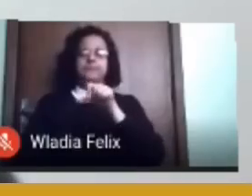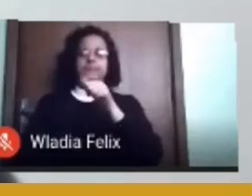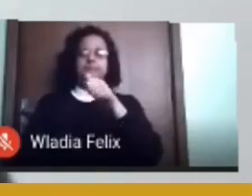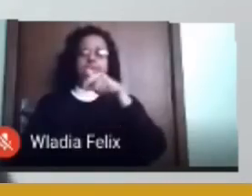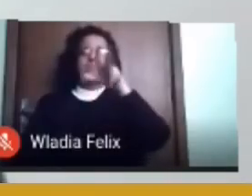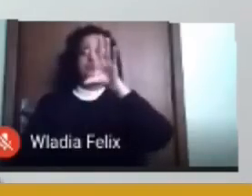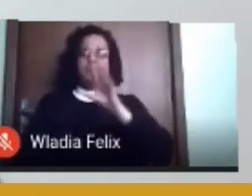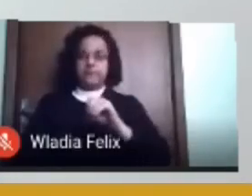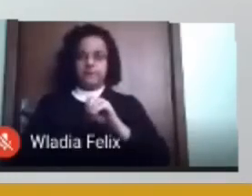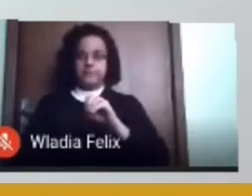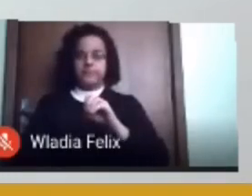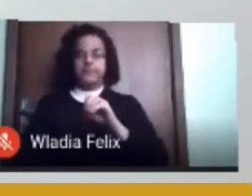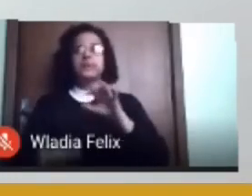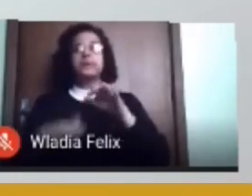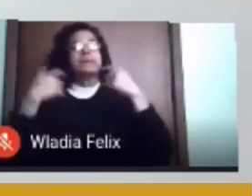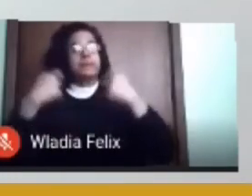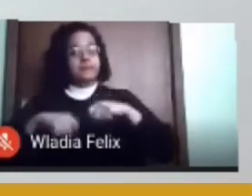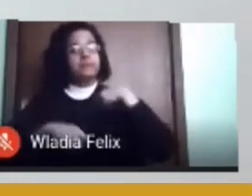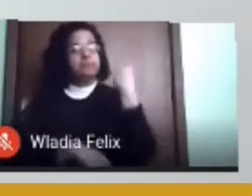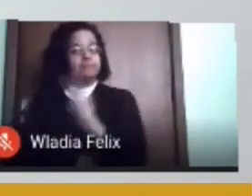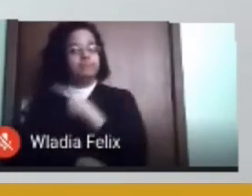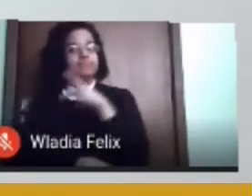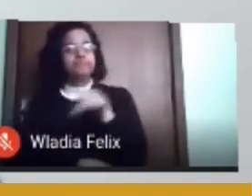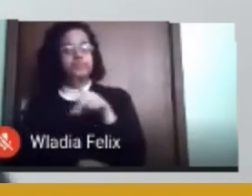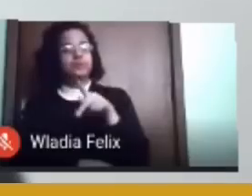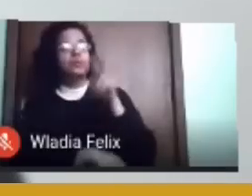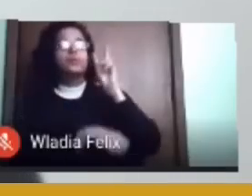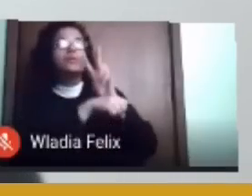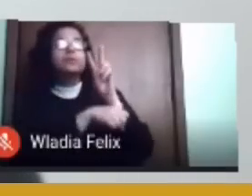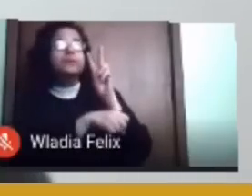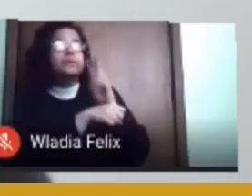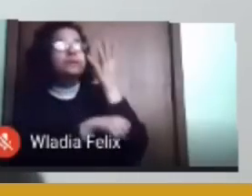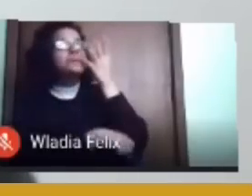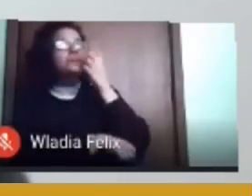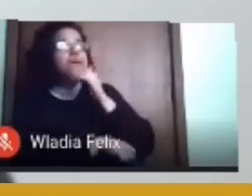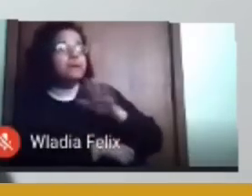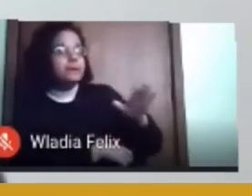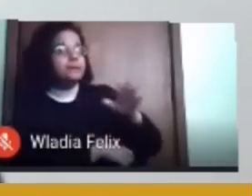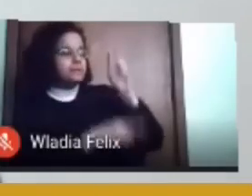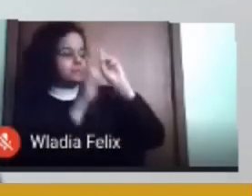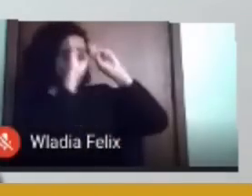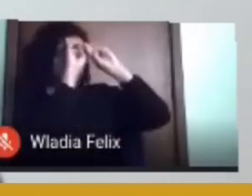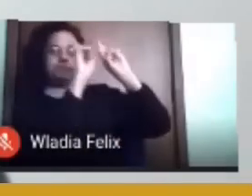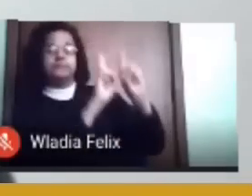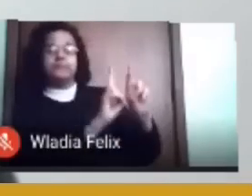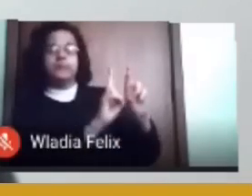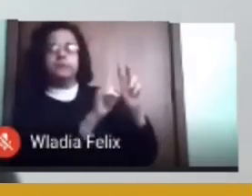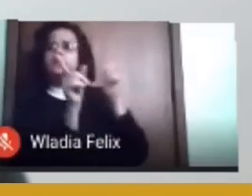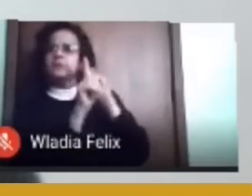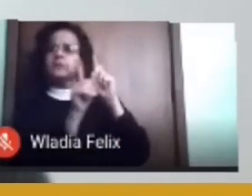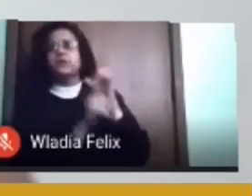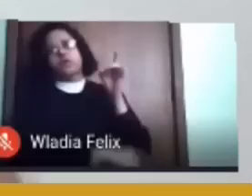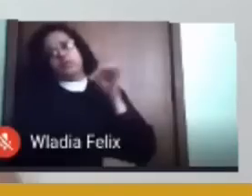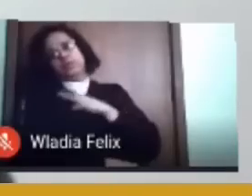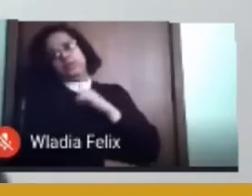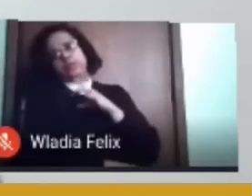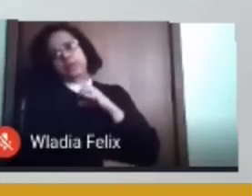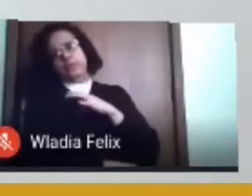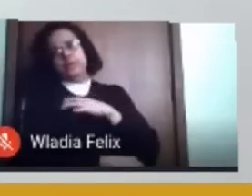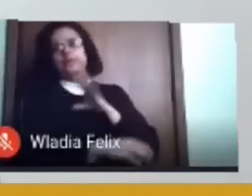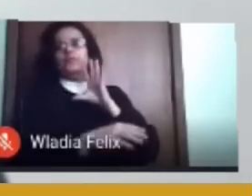que expressar piedade, certo? E nós temos que passar confiança para essa criança, ok? Os cuidadores